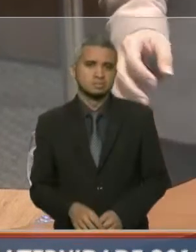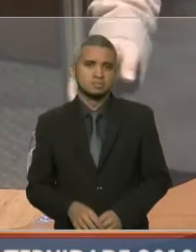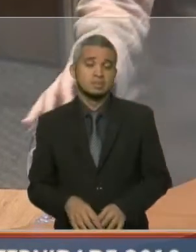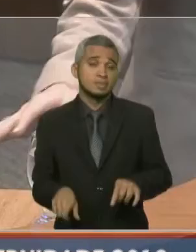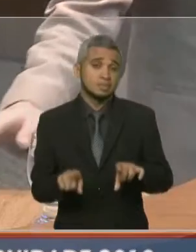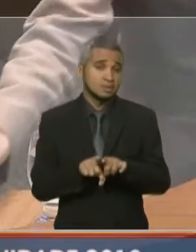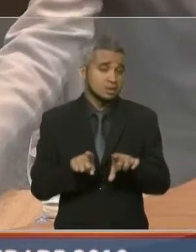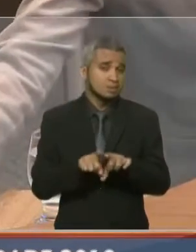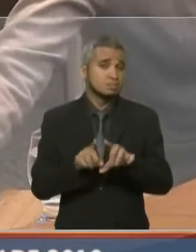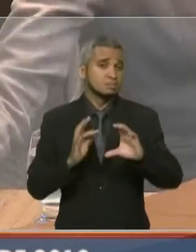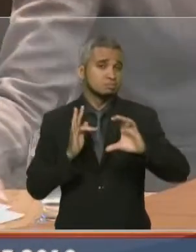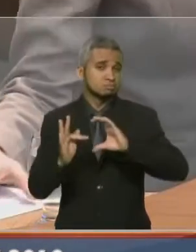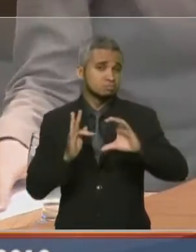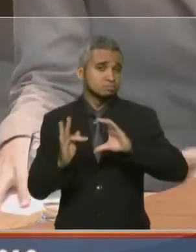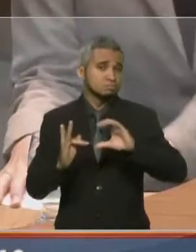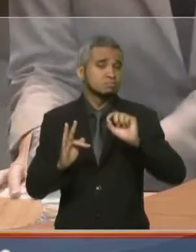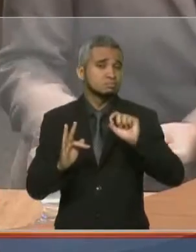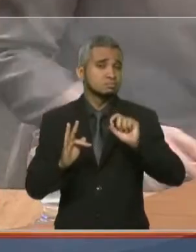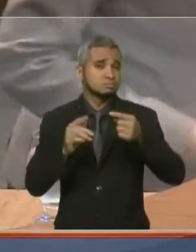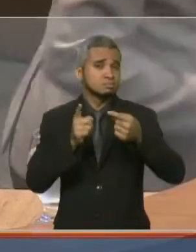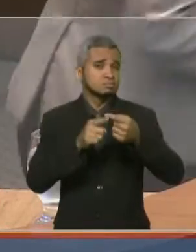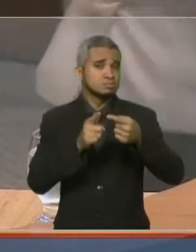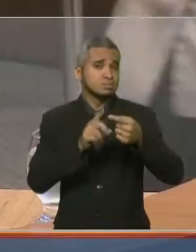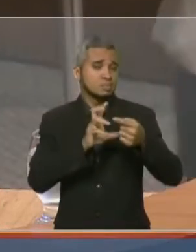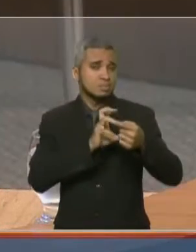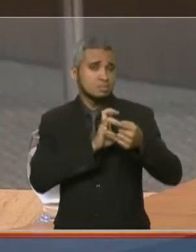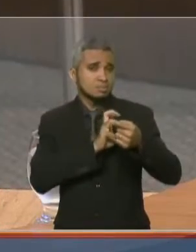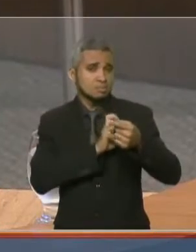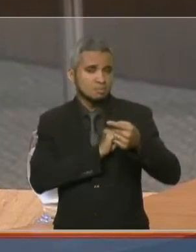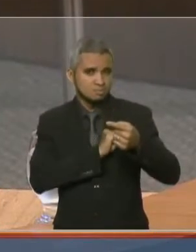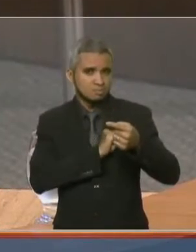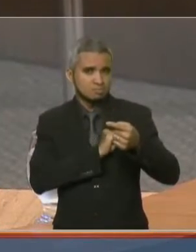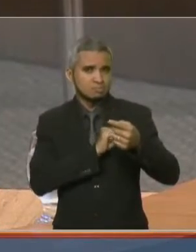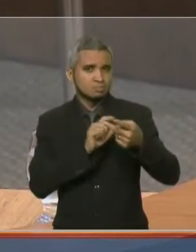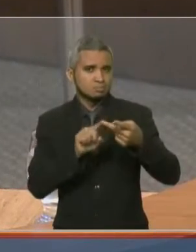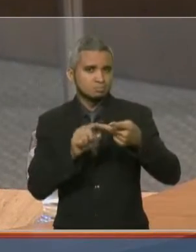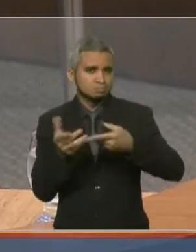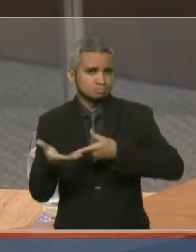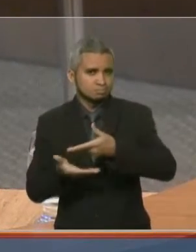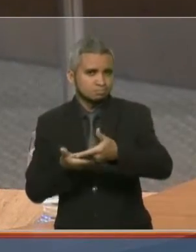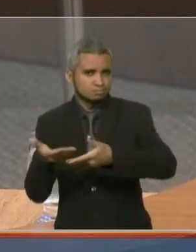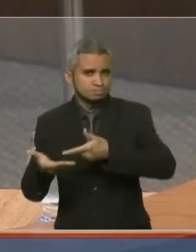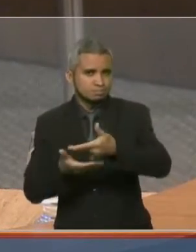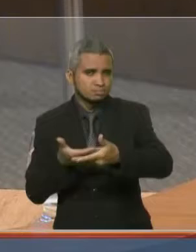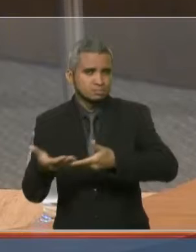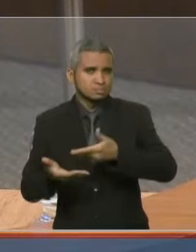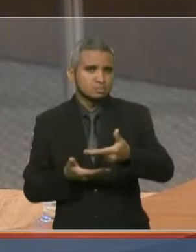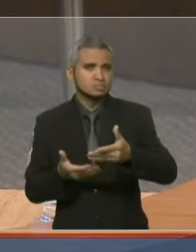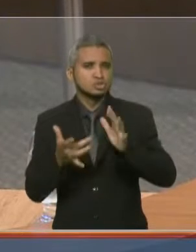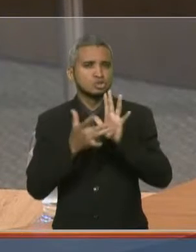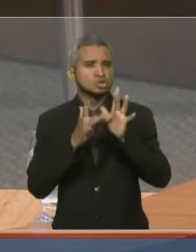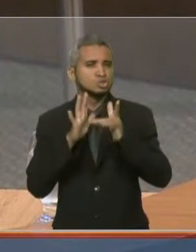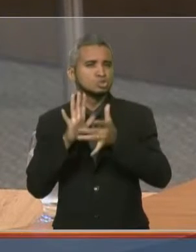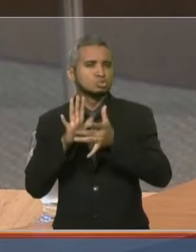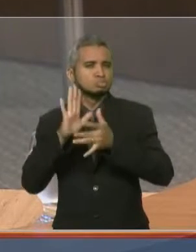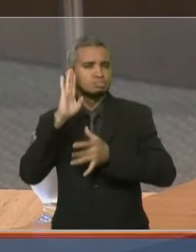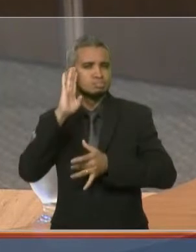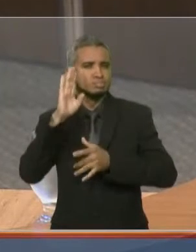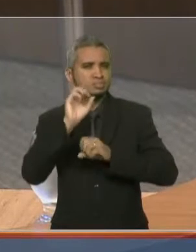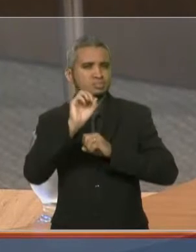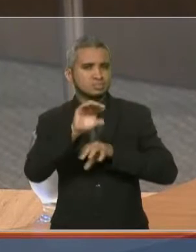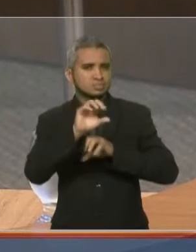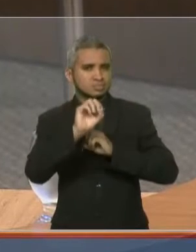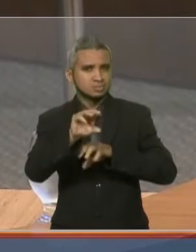exigências centrais do Evangelho de nosso Senhor Jesus Cristo, para que assim possamos renovar a